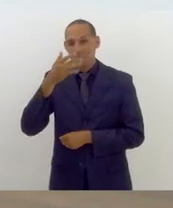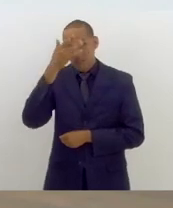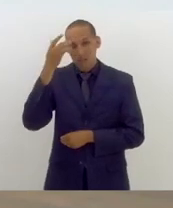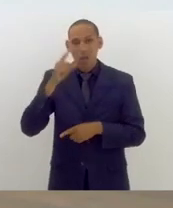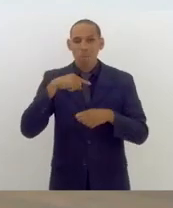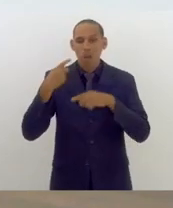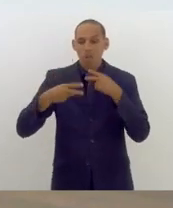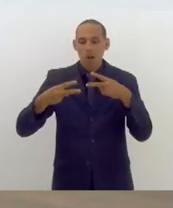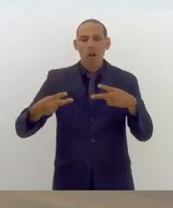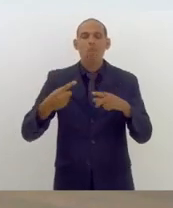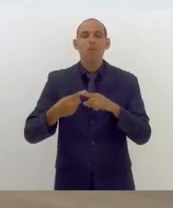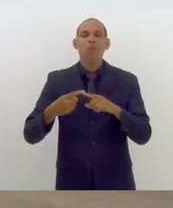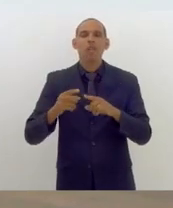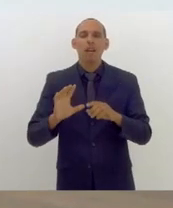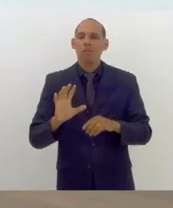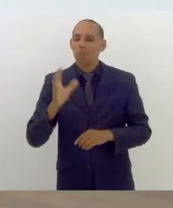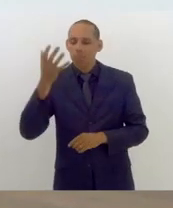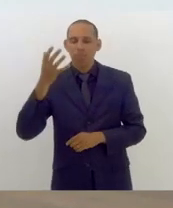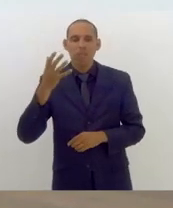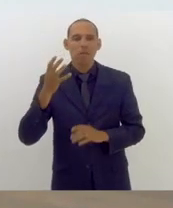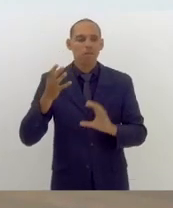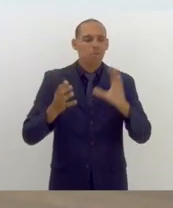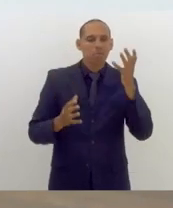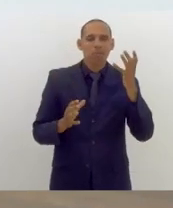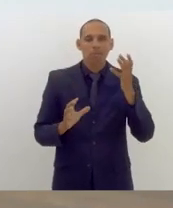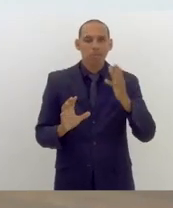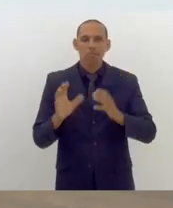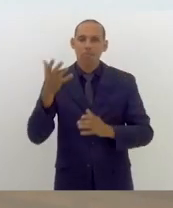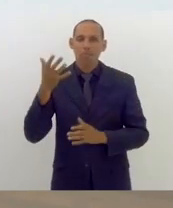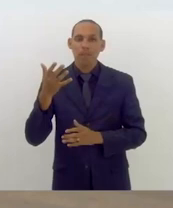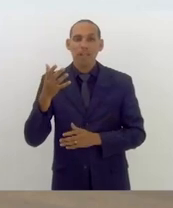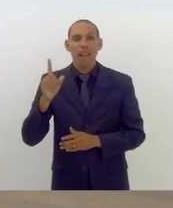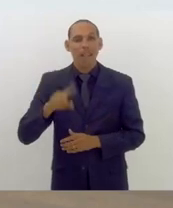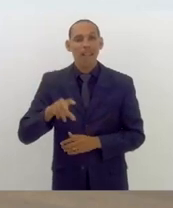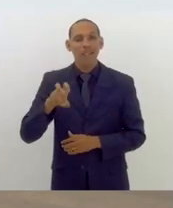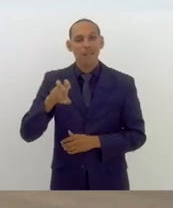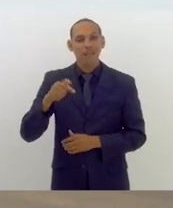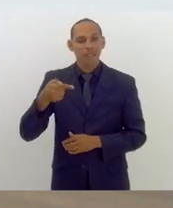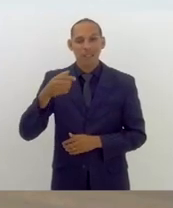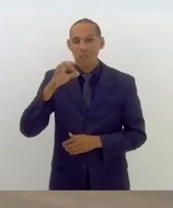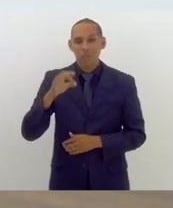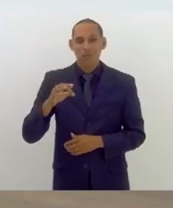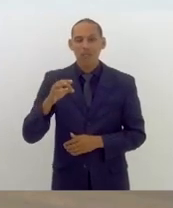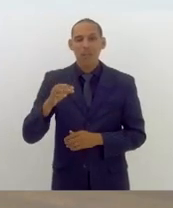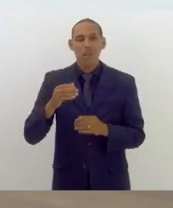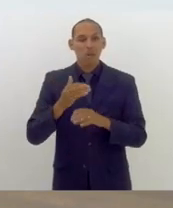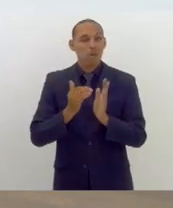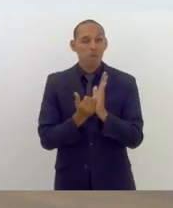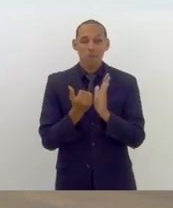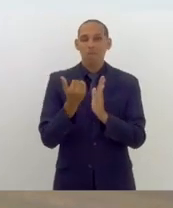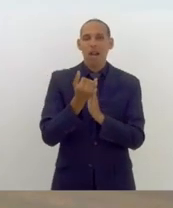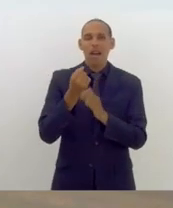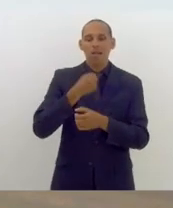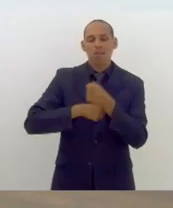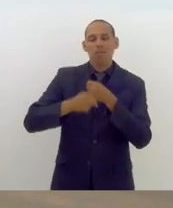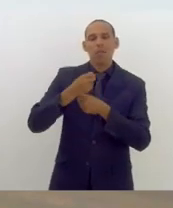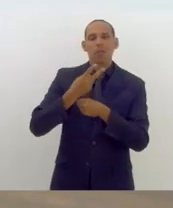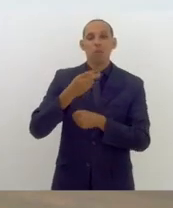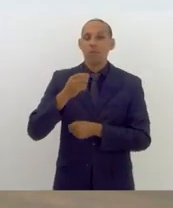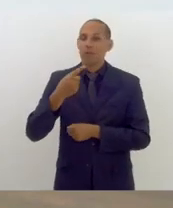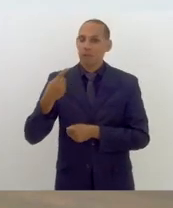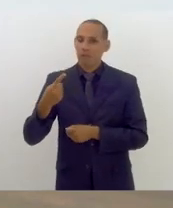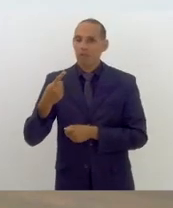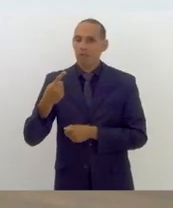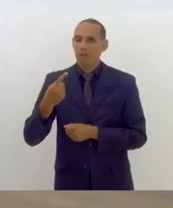por tragédias climáticas né esse é um número 57% maior do que o mesmo período de 2021